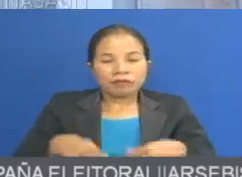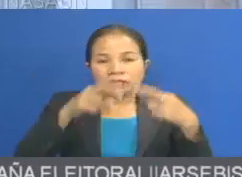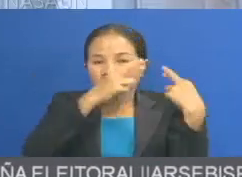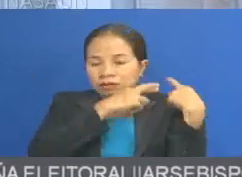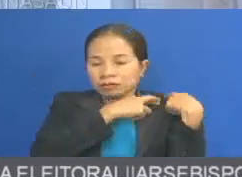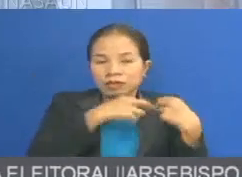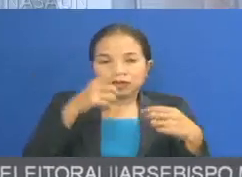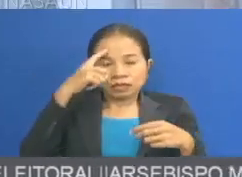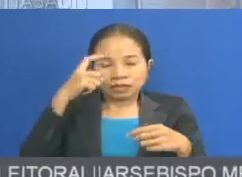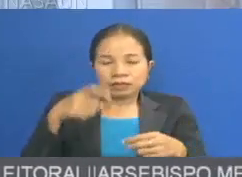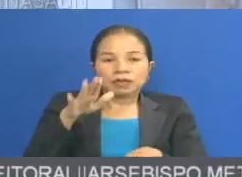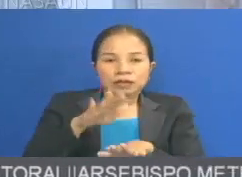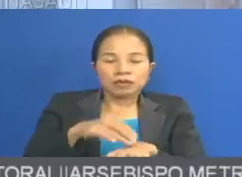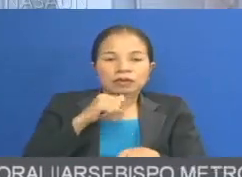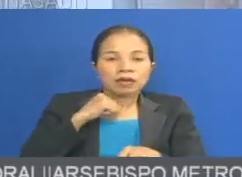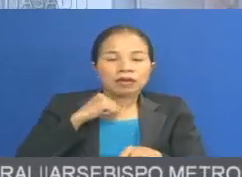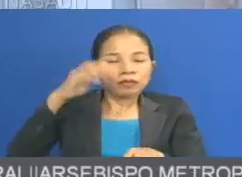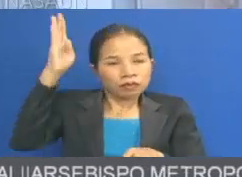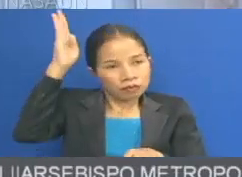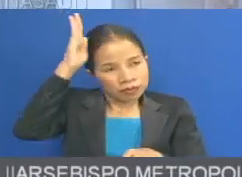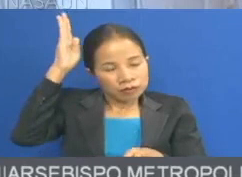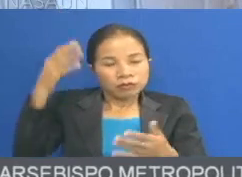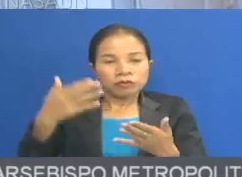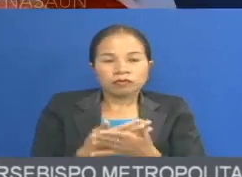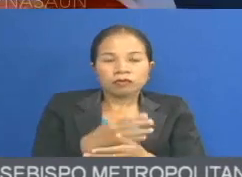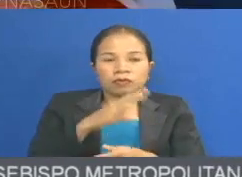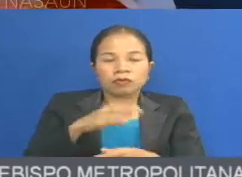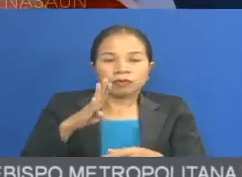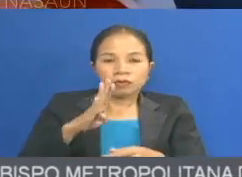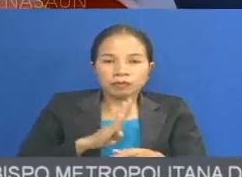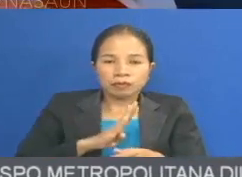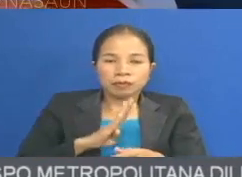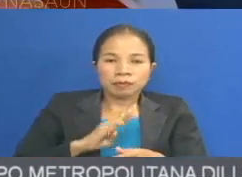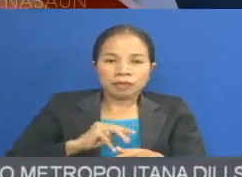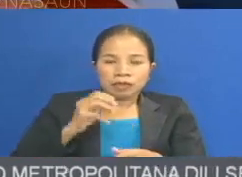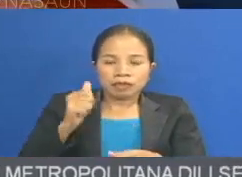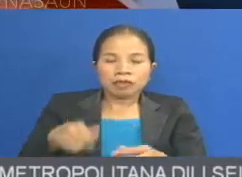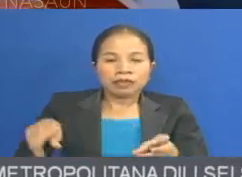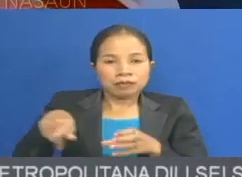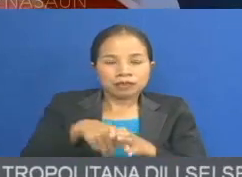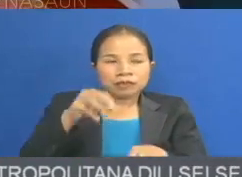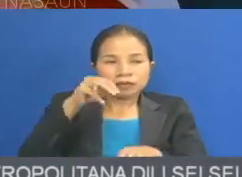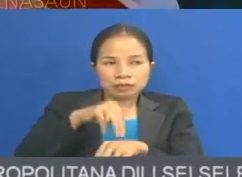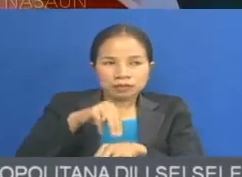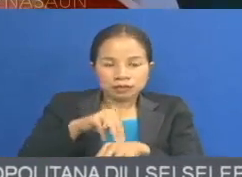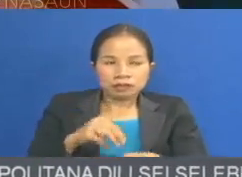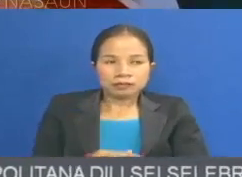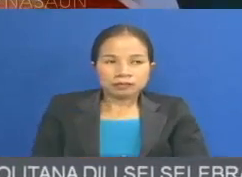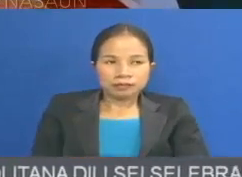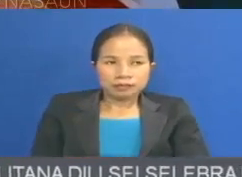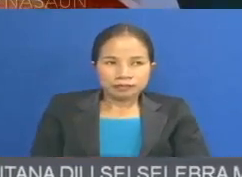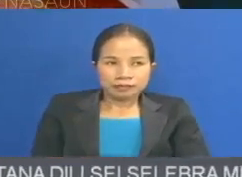Tambané e convida bispo eleito no Bispo Maliana. Alto participa missa nova. Dia